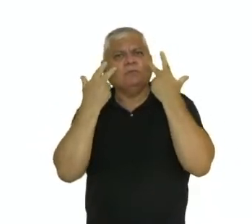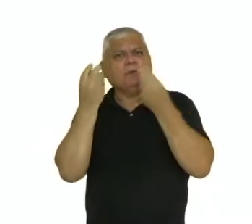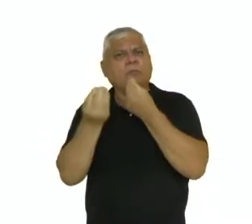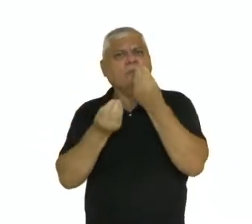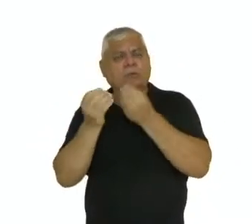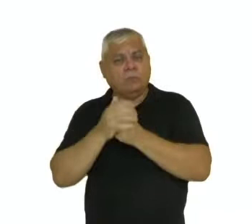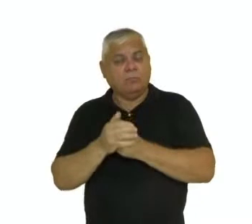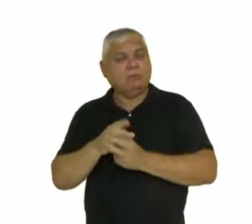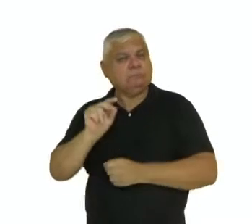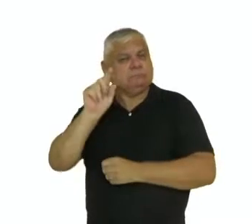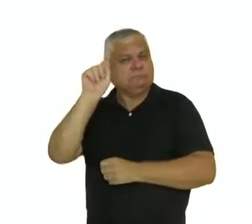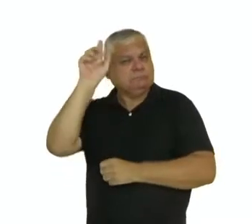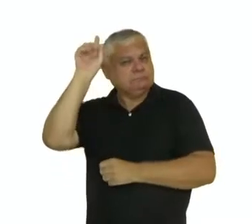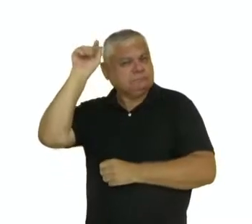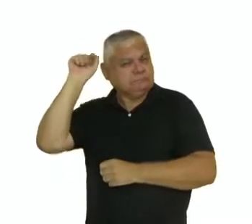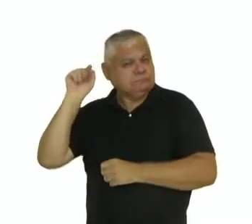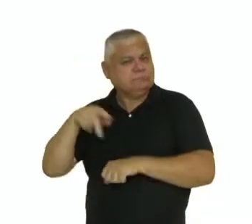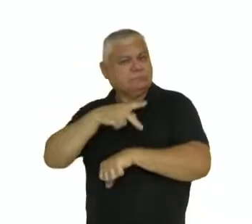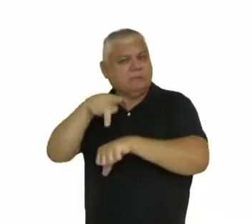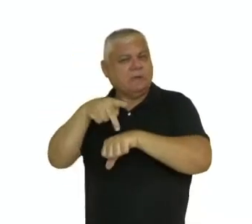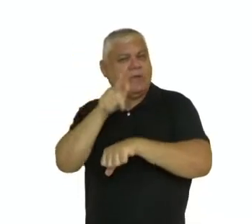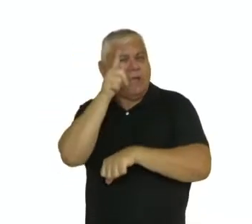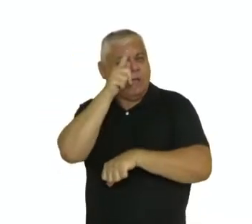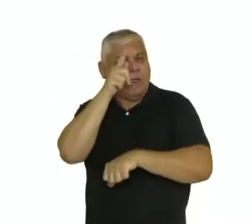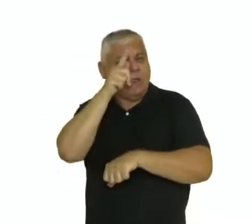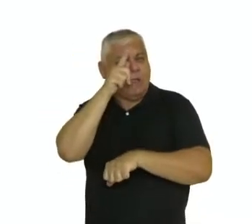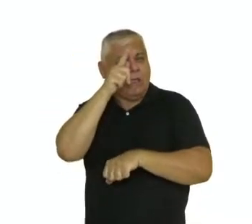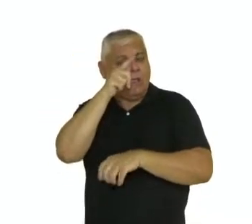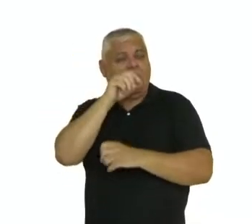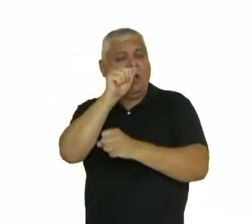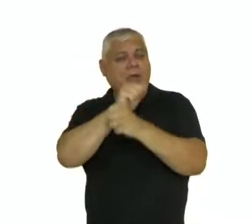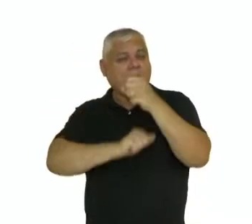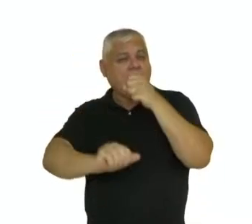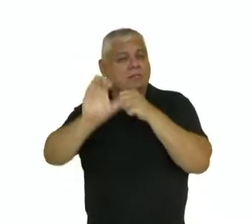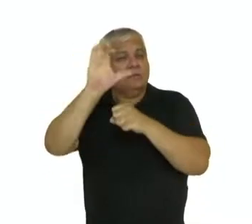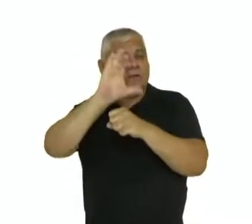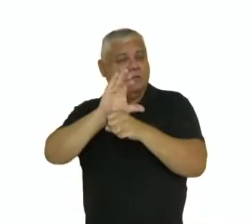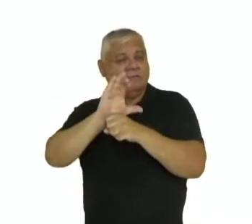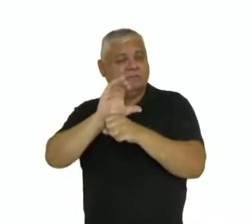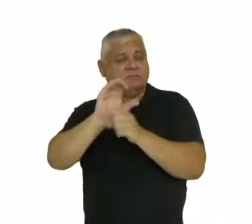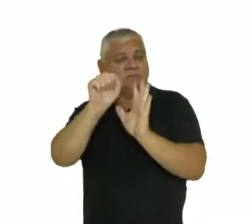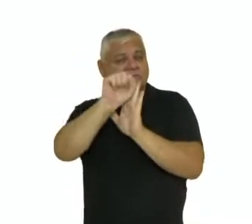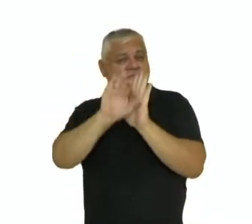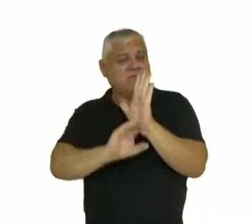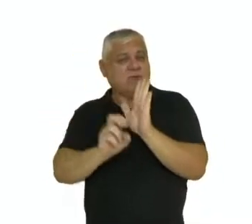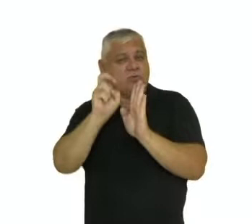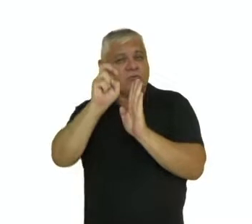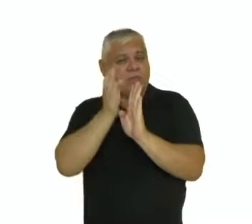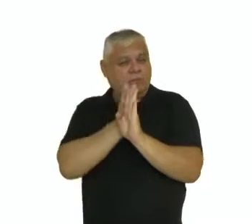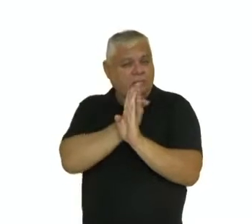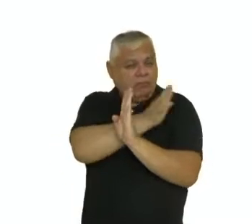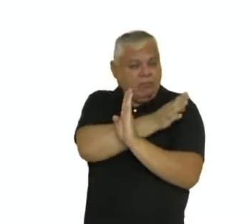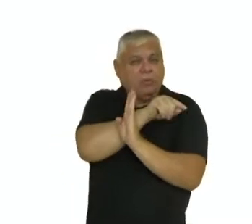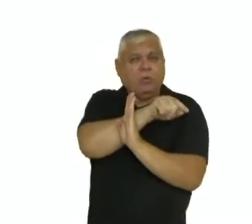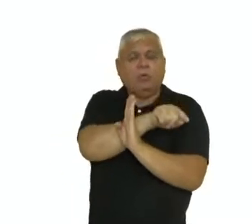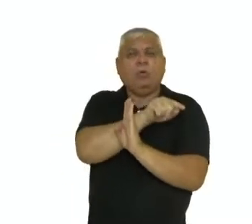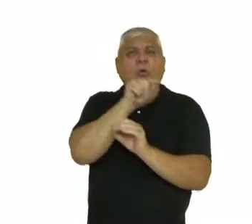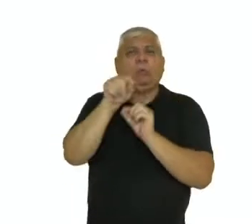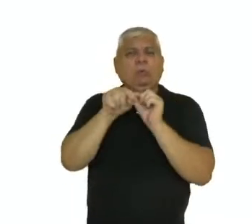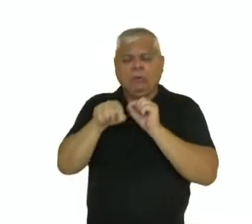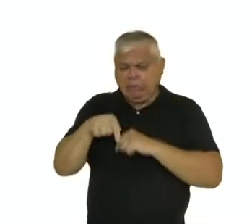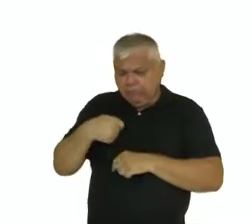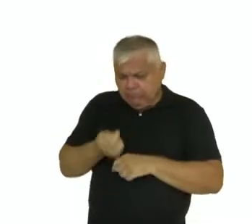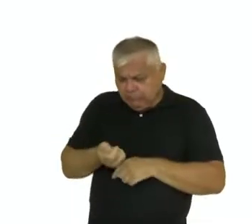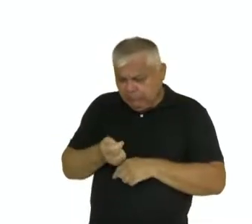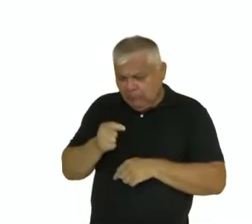realizados pelos filósofos gregos no século V a.C., onde havia opiniões diferentes sobre o que constituía a matéria.